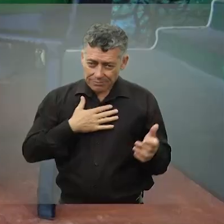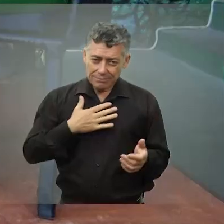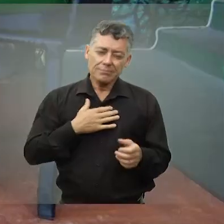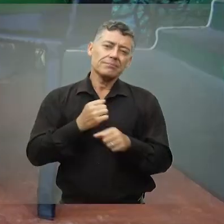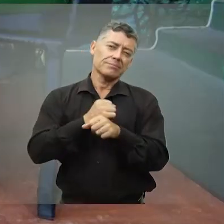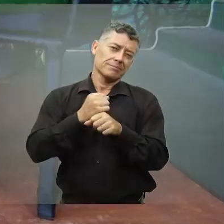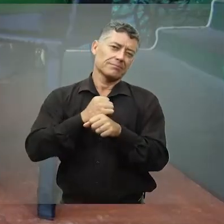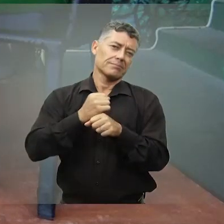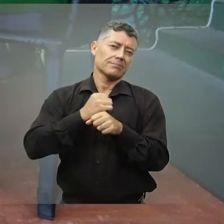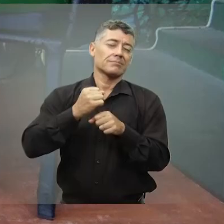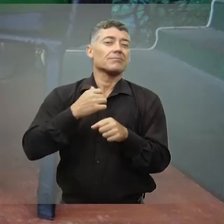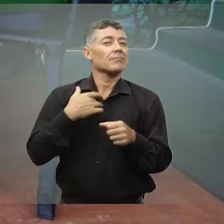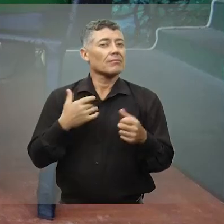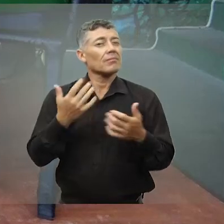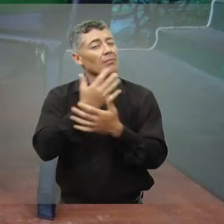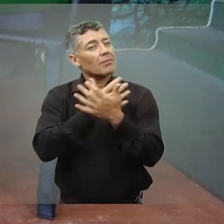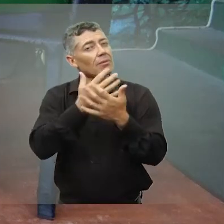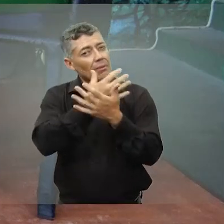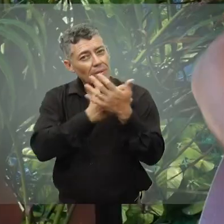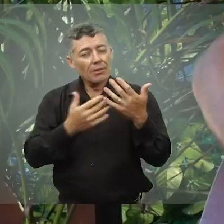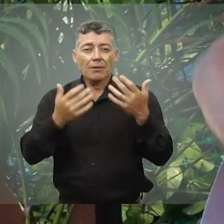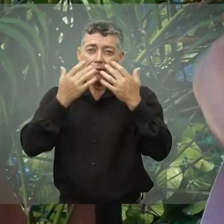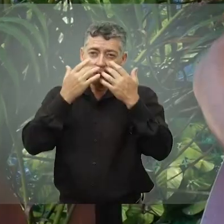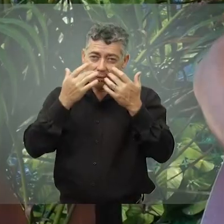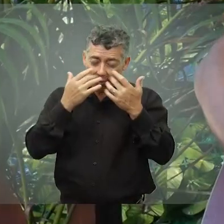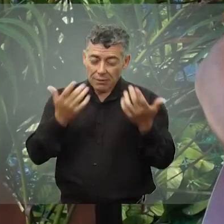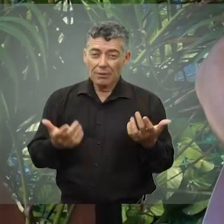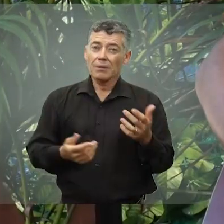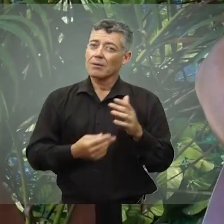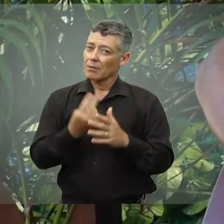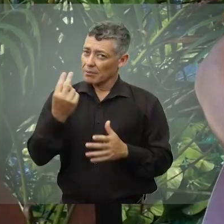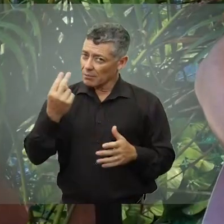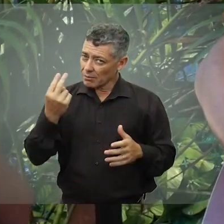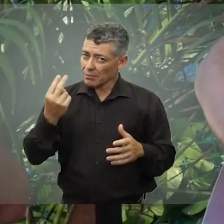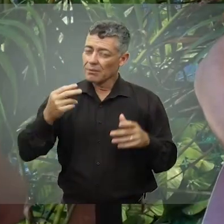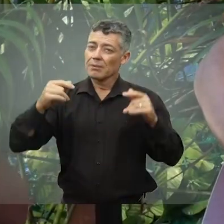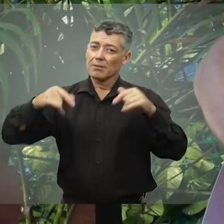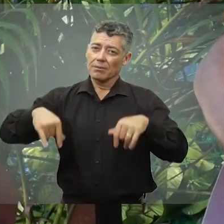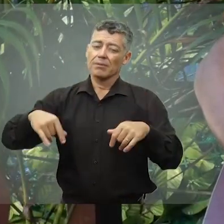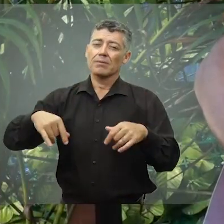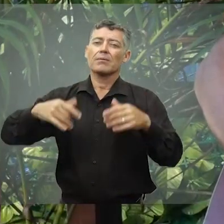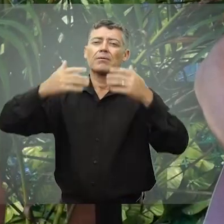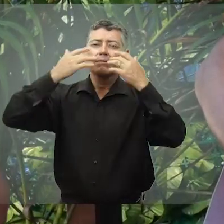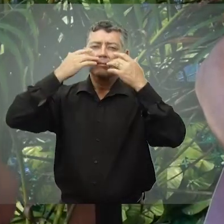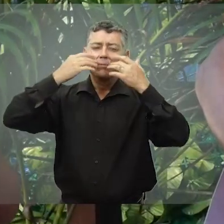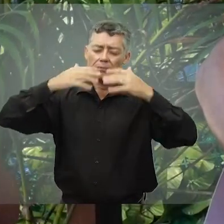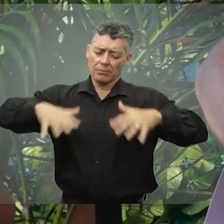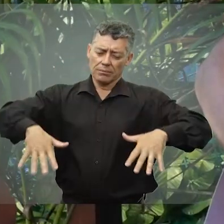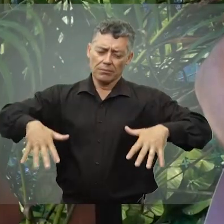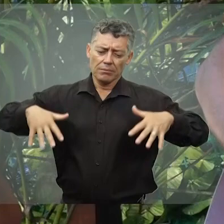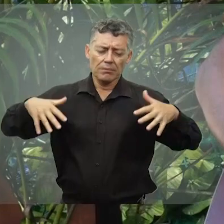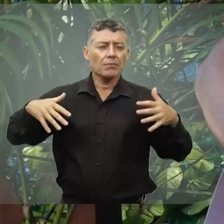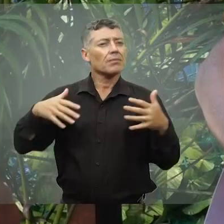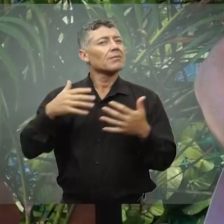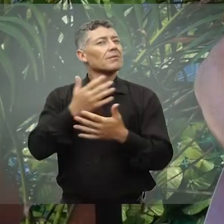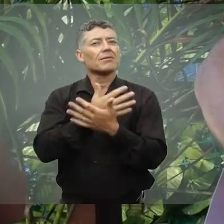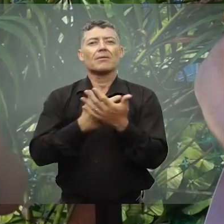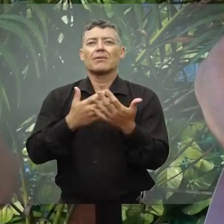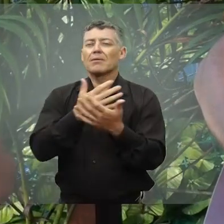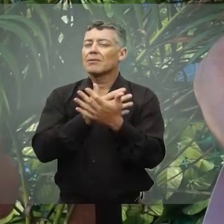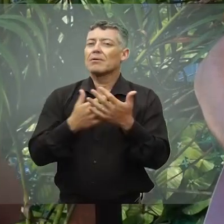anos. E cantei no festival, e fiquei em segundo lugar intérprete naquele festival, mas mesmo assim a música não continuou aí.